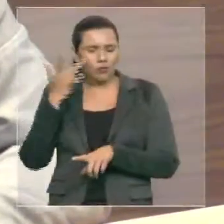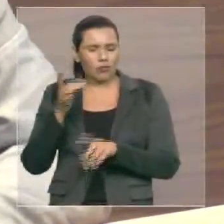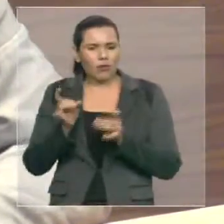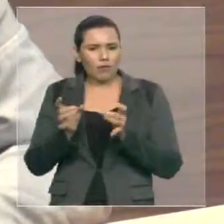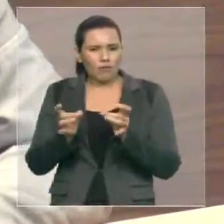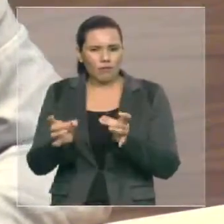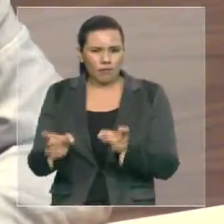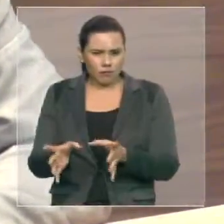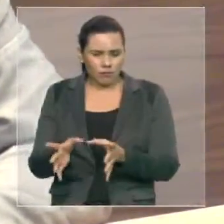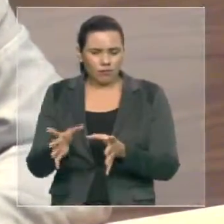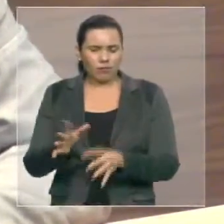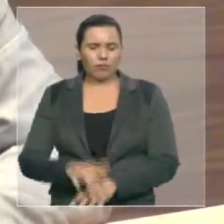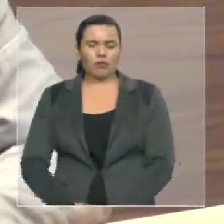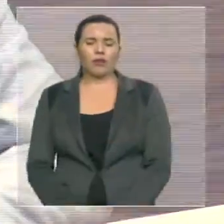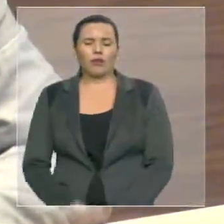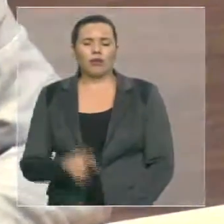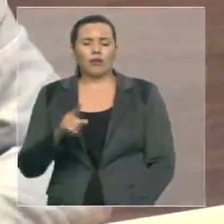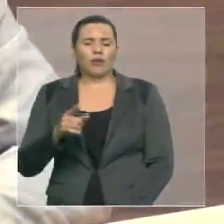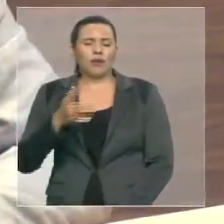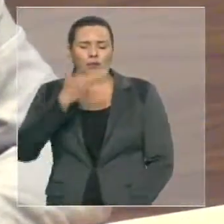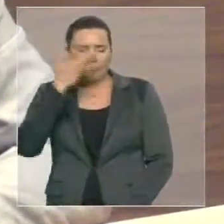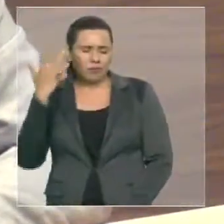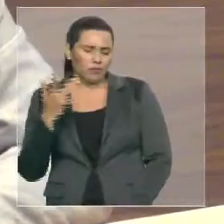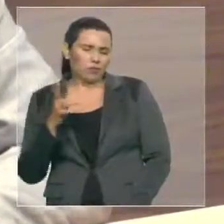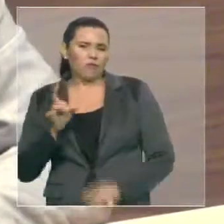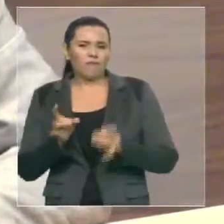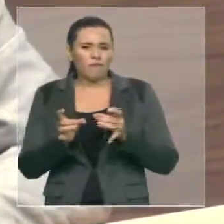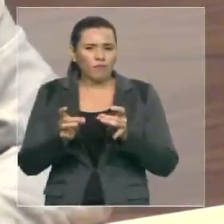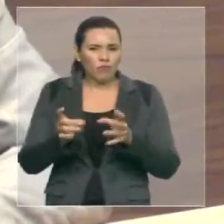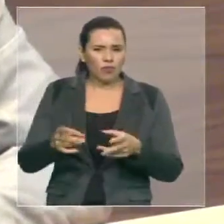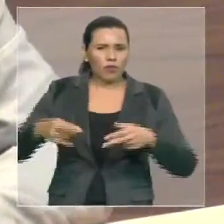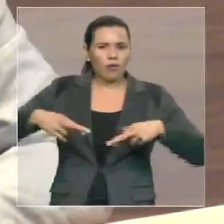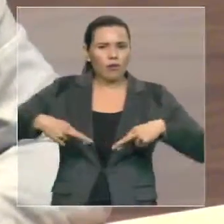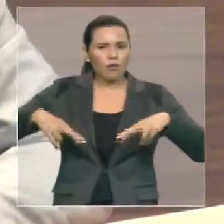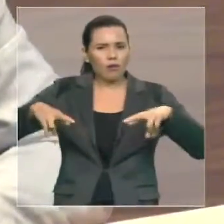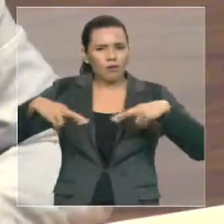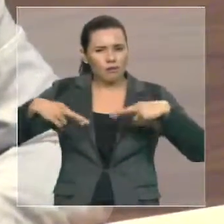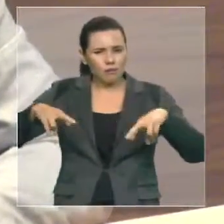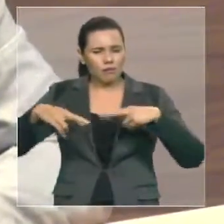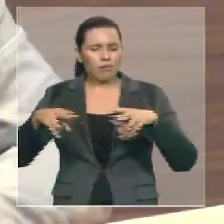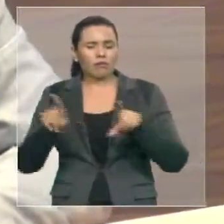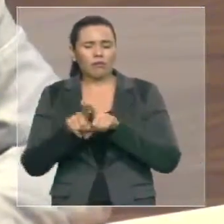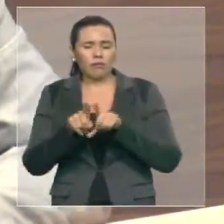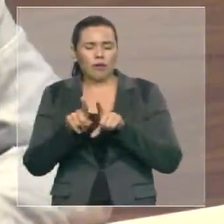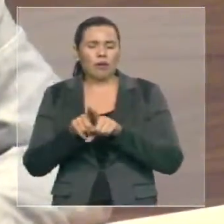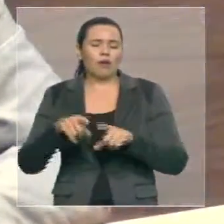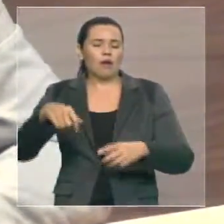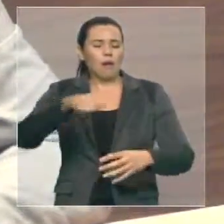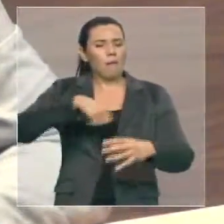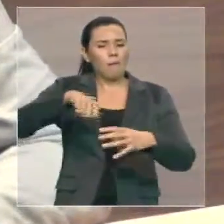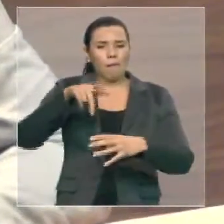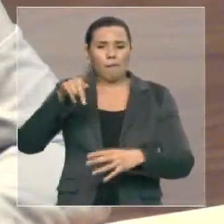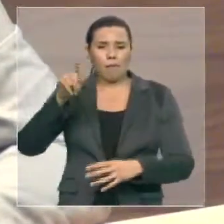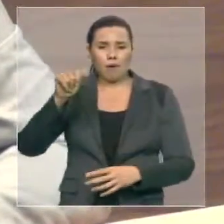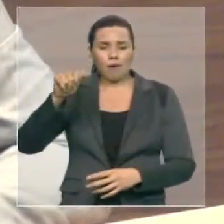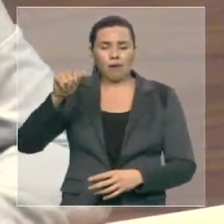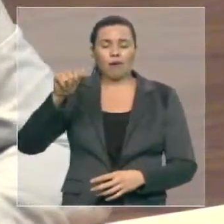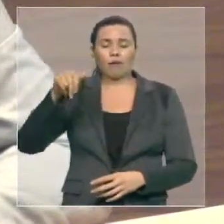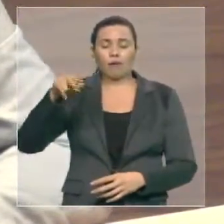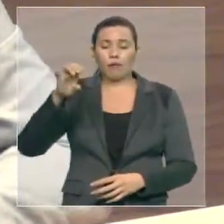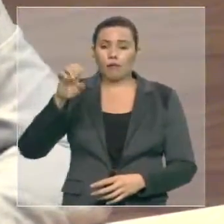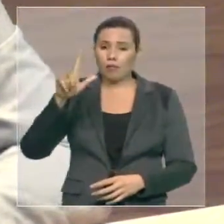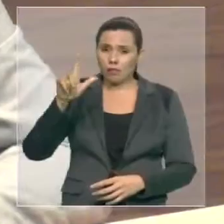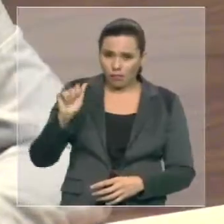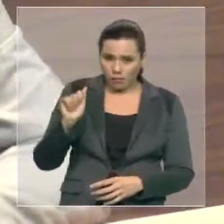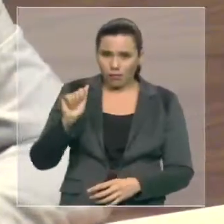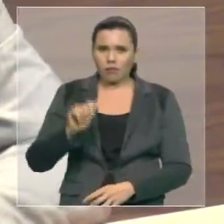porta. De gente que vendia rede, vendia panela, inclusive foi preso uma quadrilha lá. Essa área do Banco do Brasil tem que ser